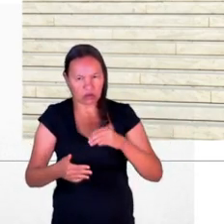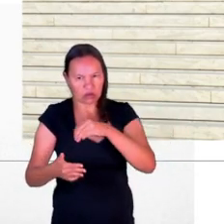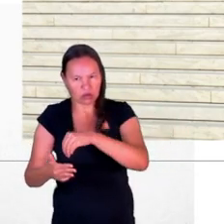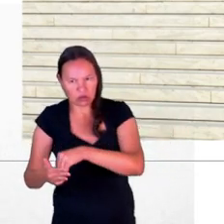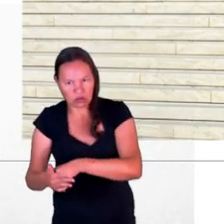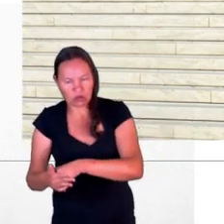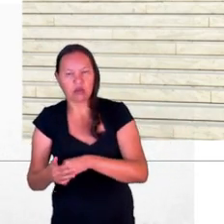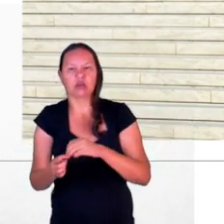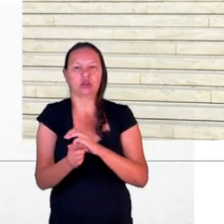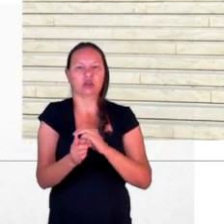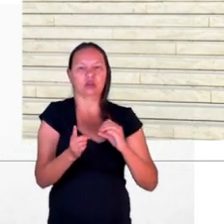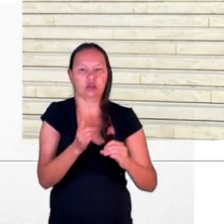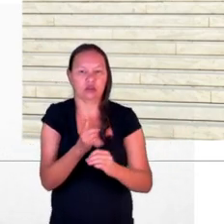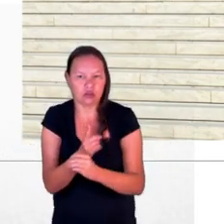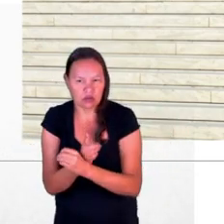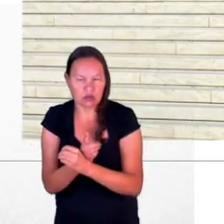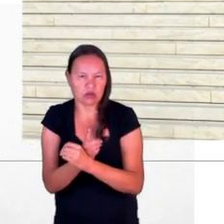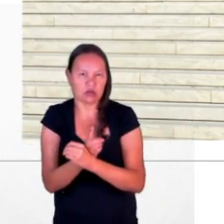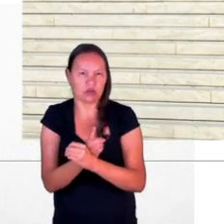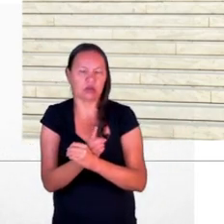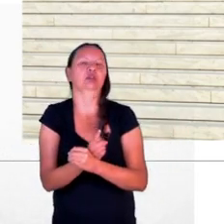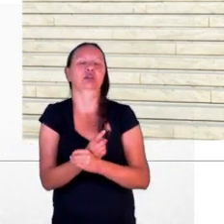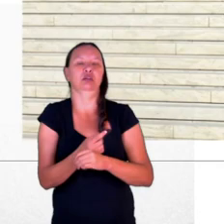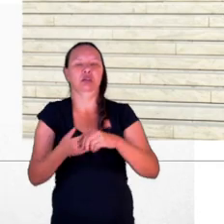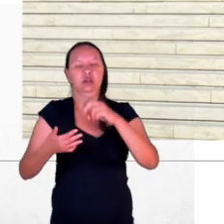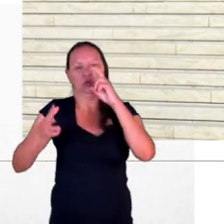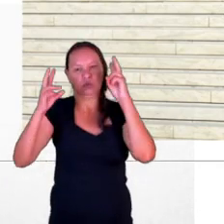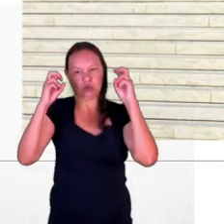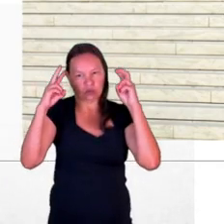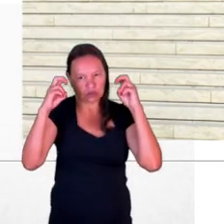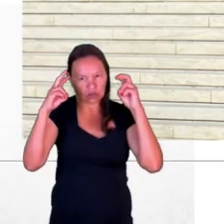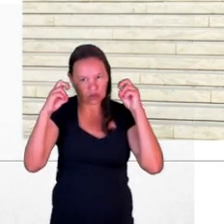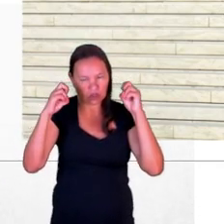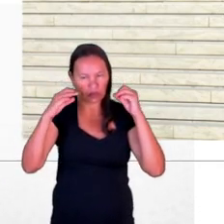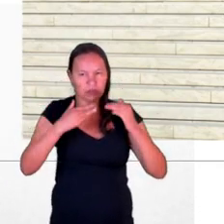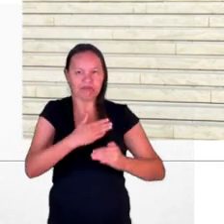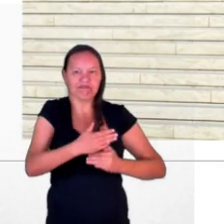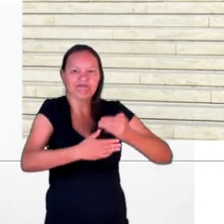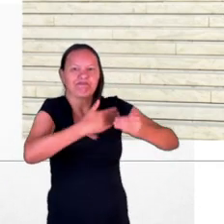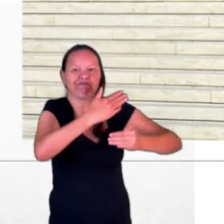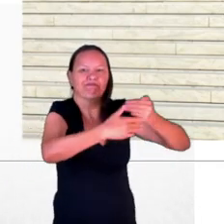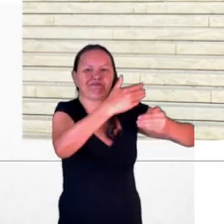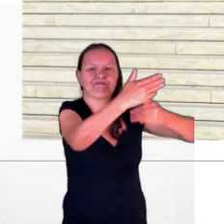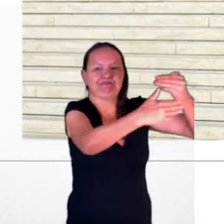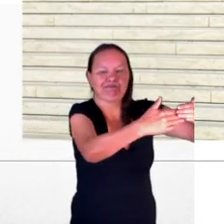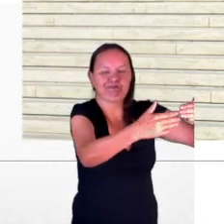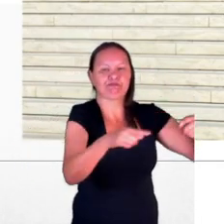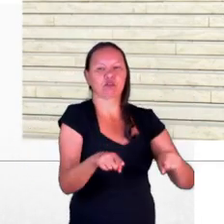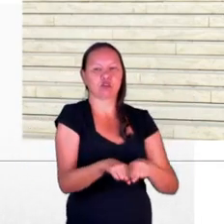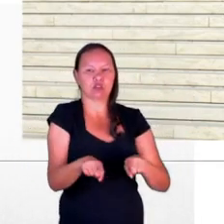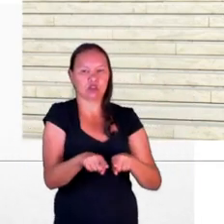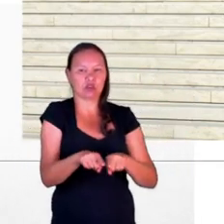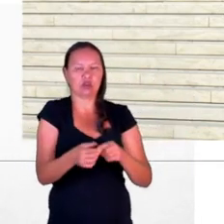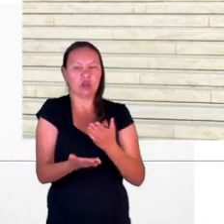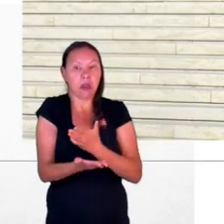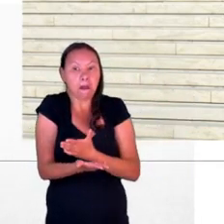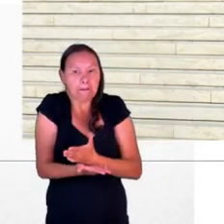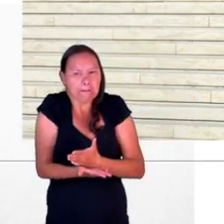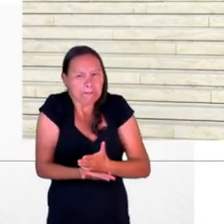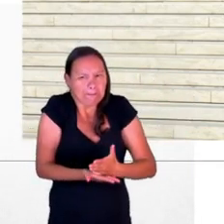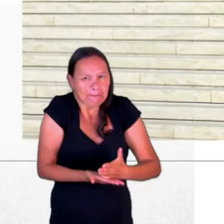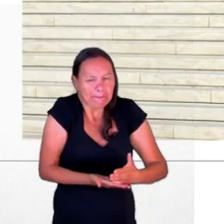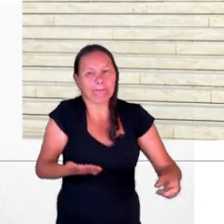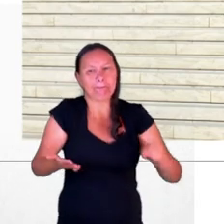constituições inicialmente como normas programáticas e depois avançando nós vamos também começando a